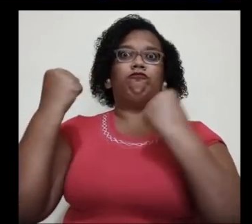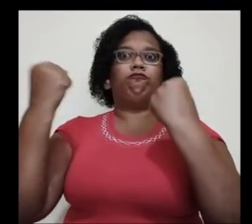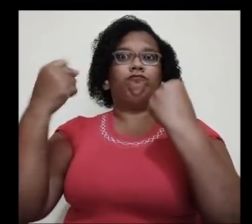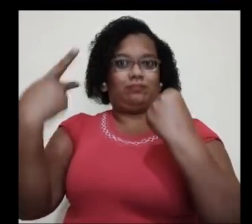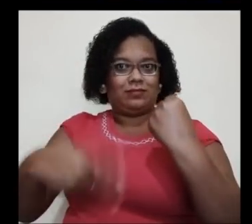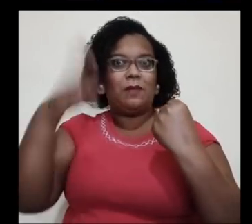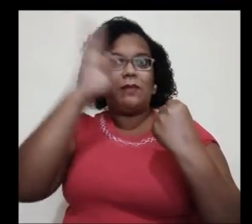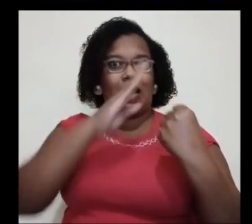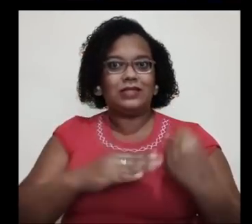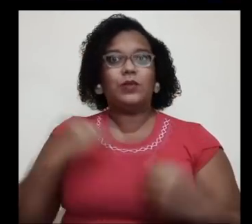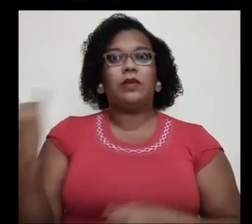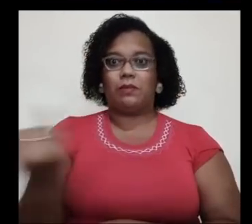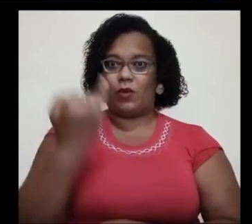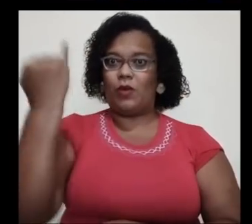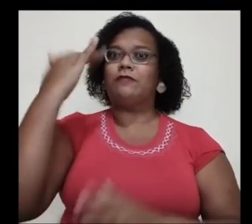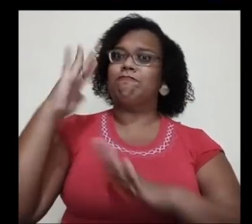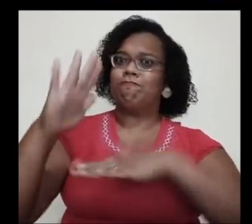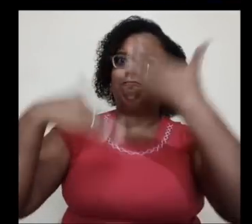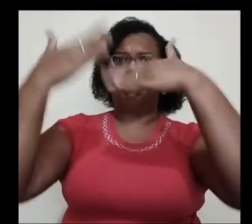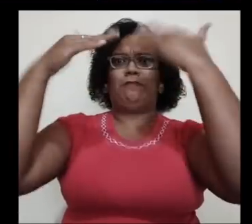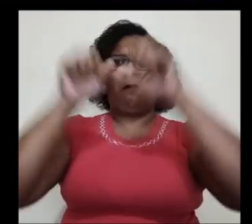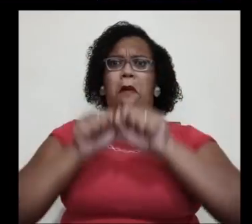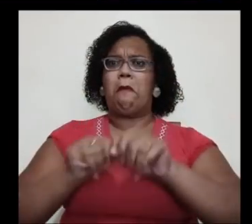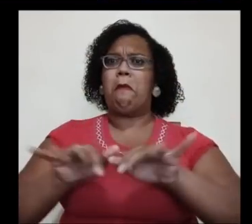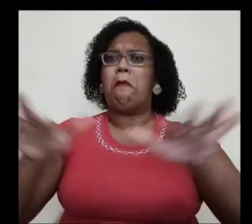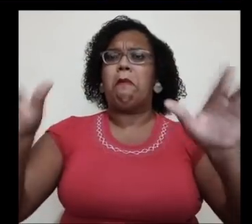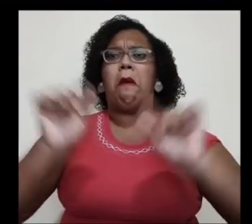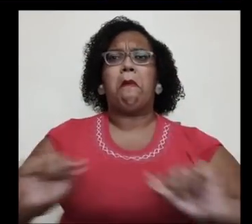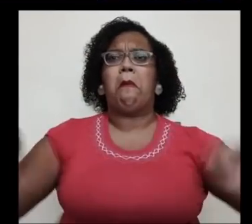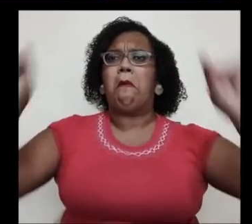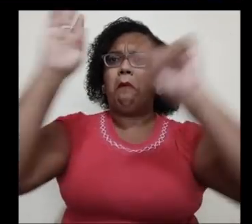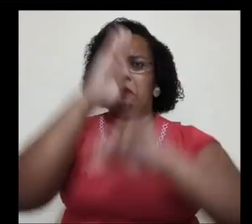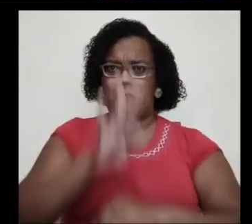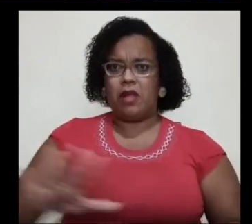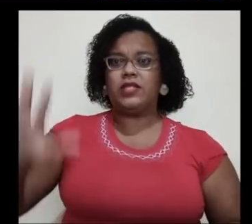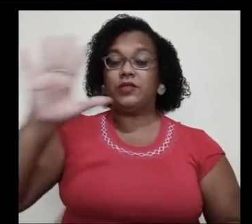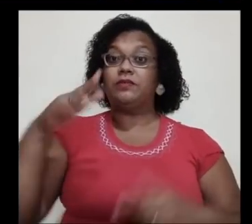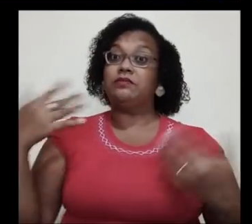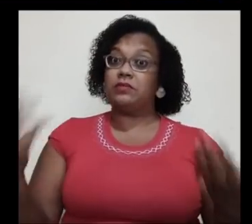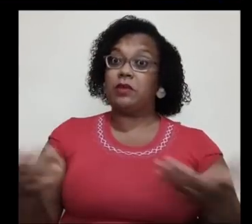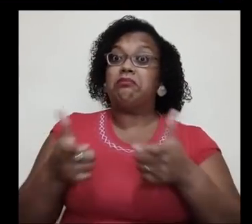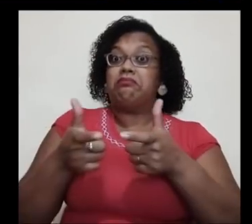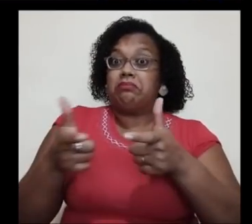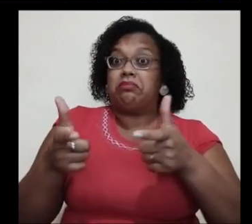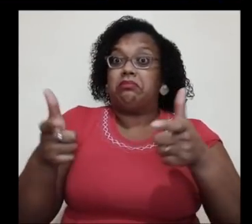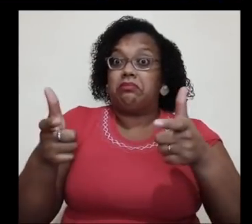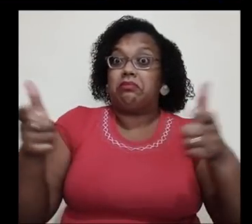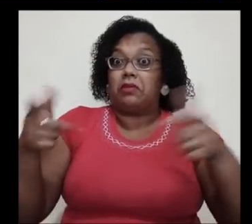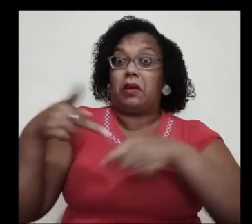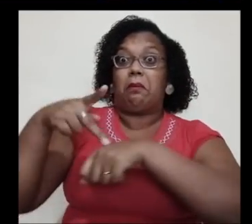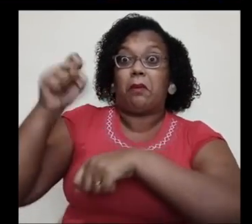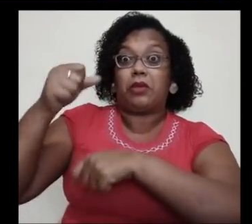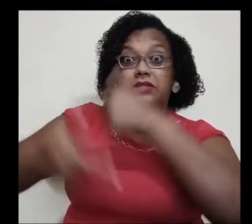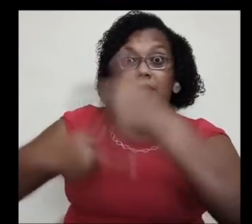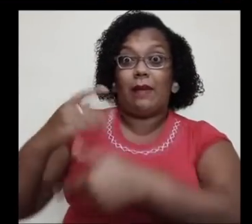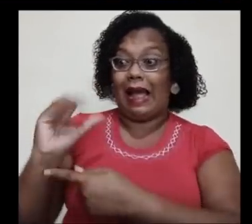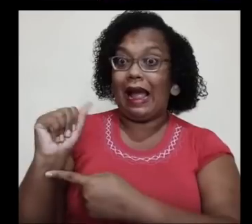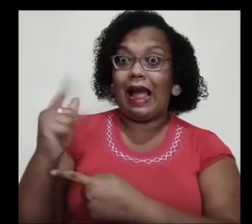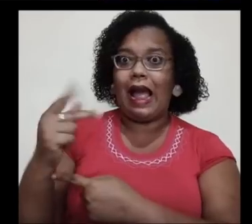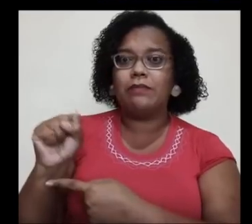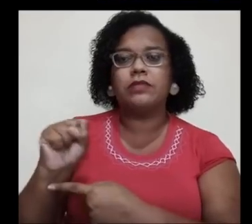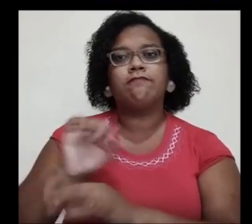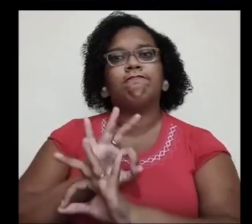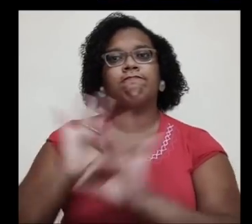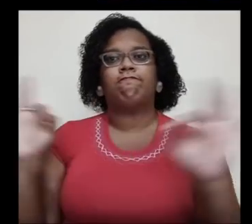espalhada por todo o território nacional. Então, o crescimento da pós-graduação, o trabalho da CAPES foi decisivo. Certamente podemos melhorar